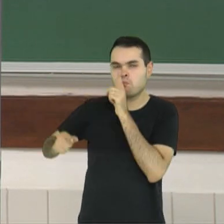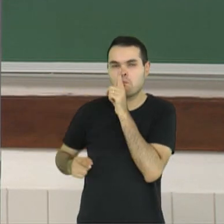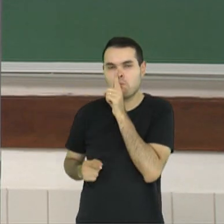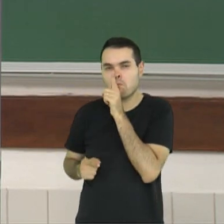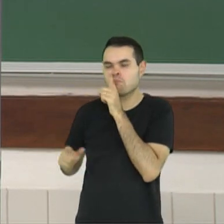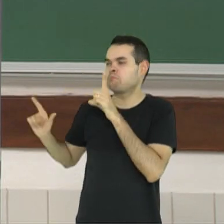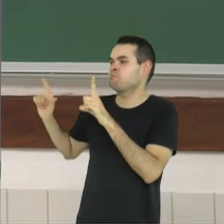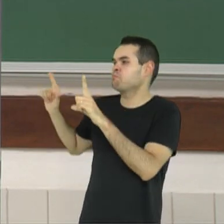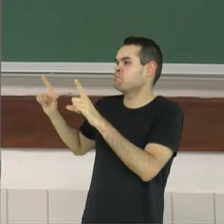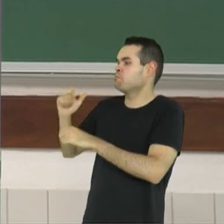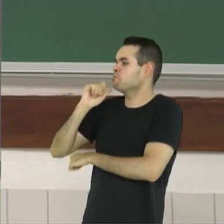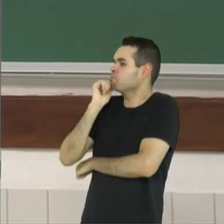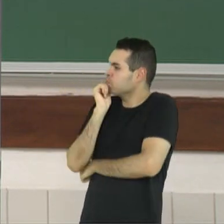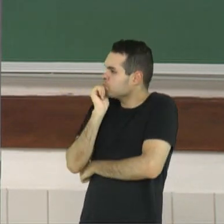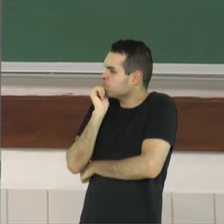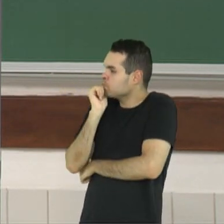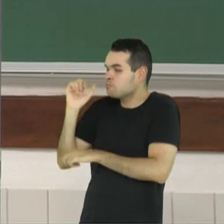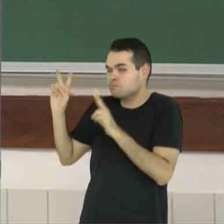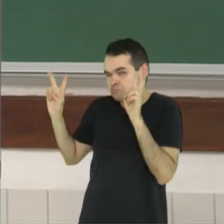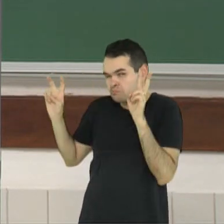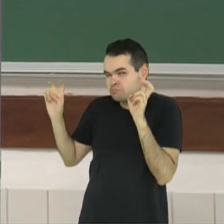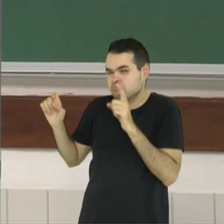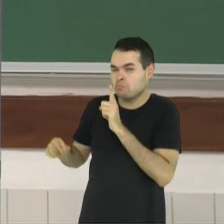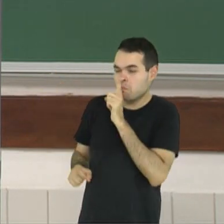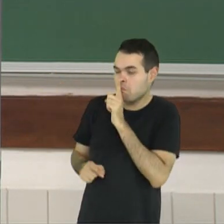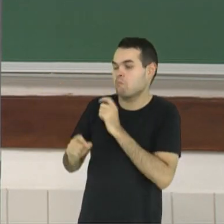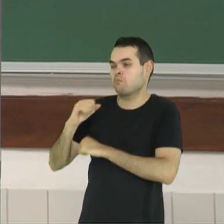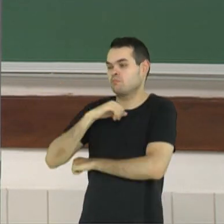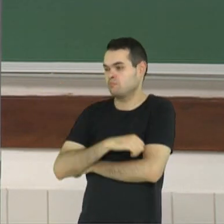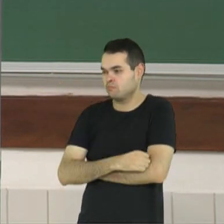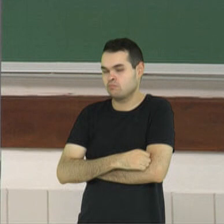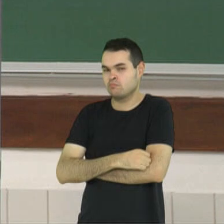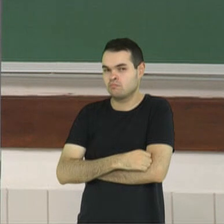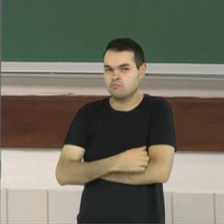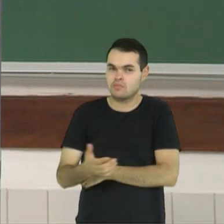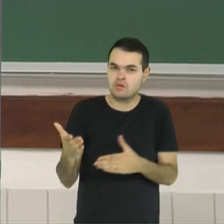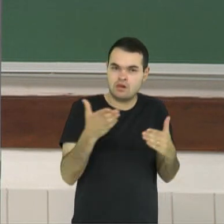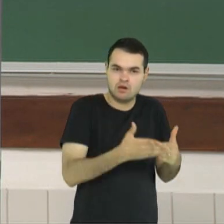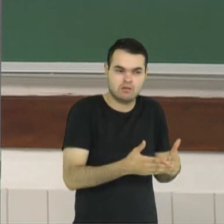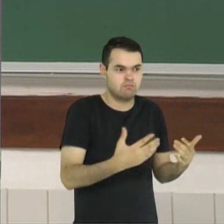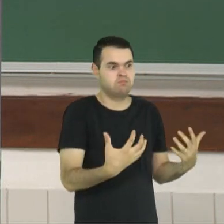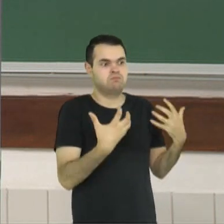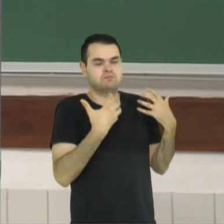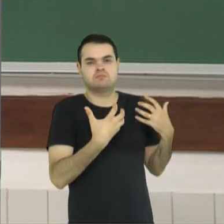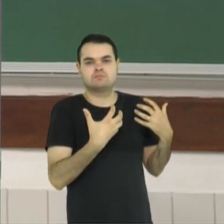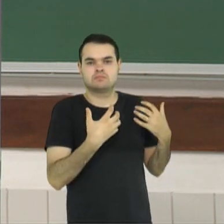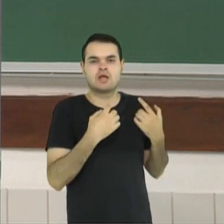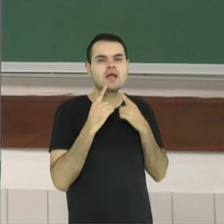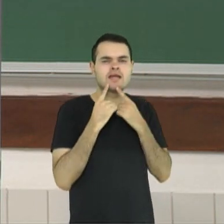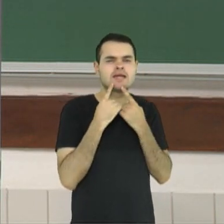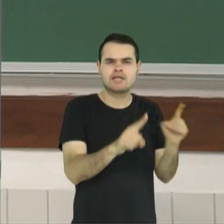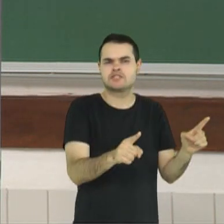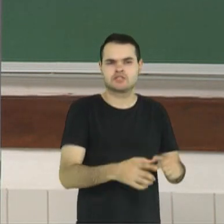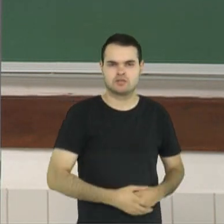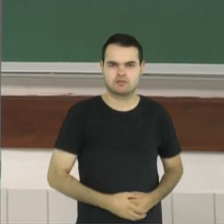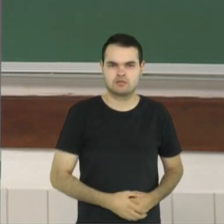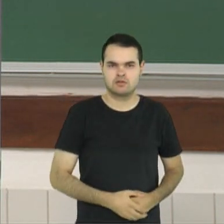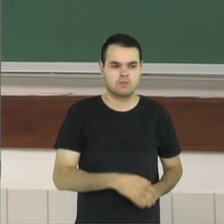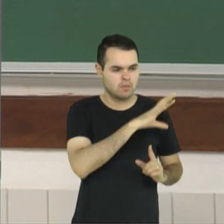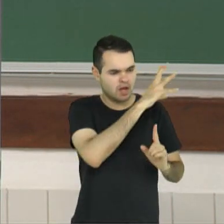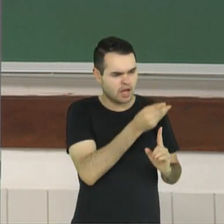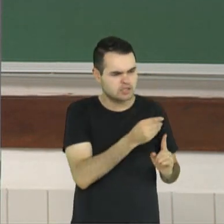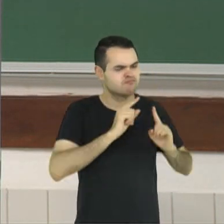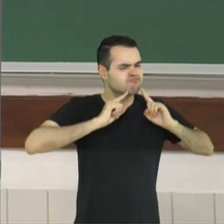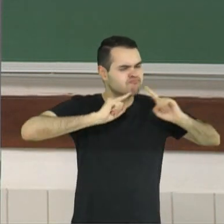vamos colocar assim, aspas, quieta, mas ela tinha que se tornar uma arte ativa, uma arte crítica, uma arte idealista, uma